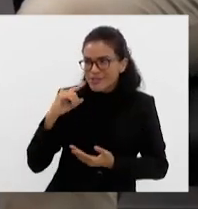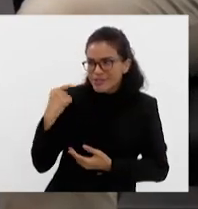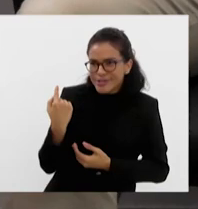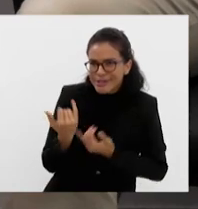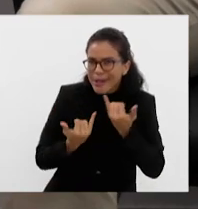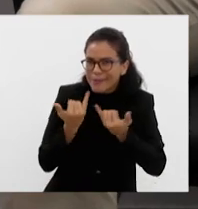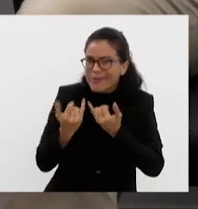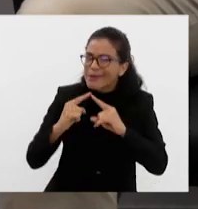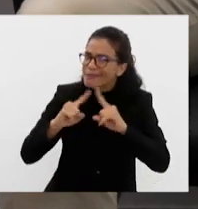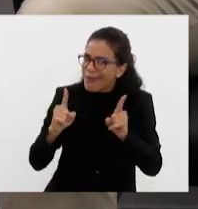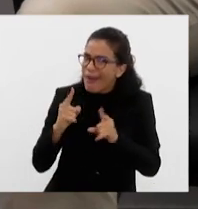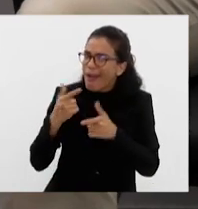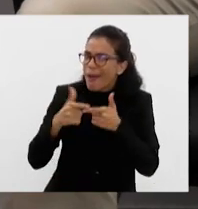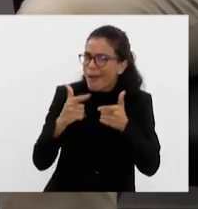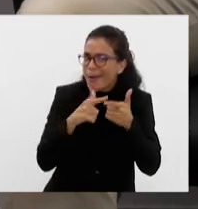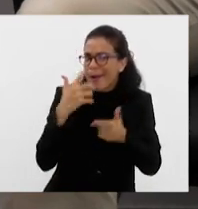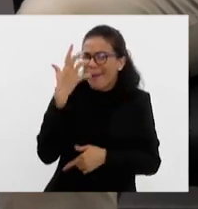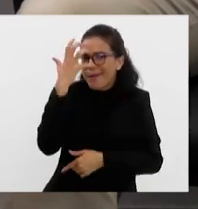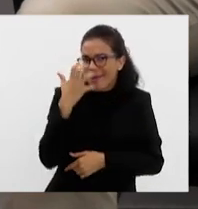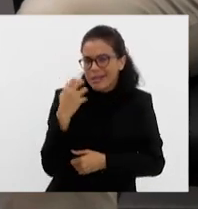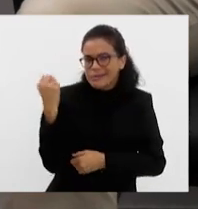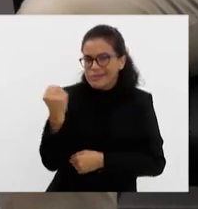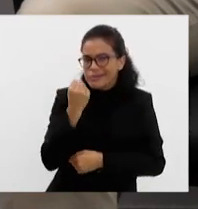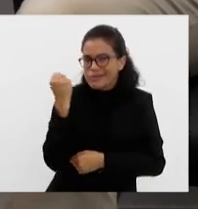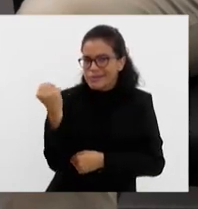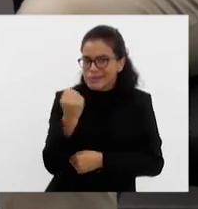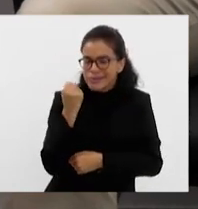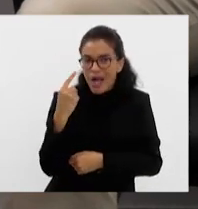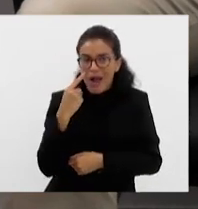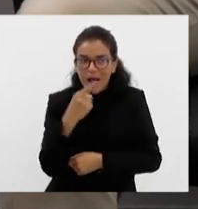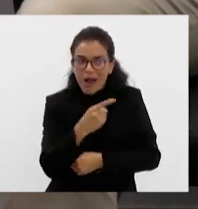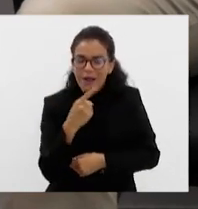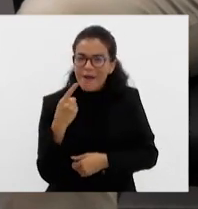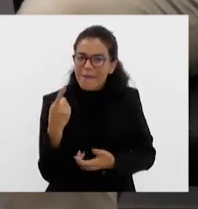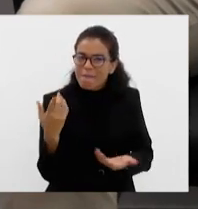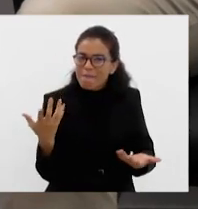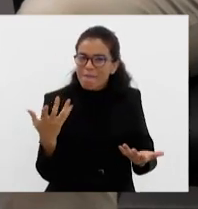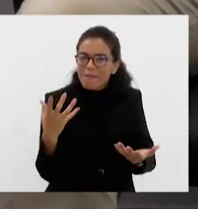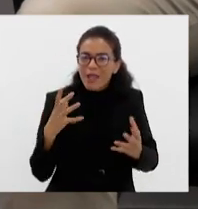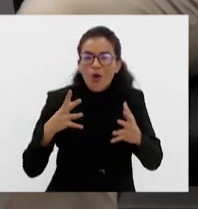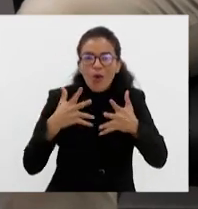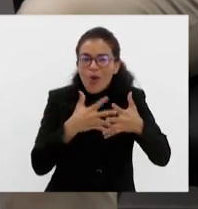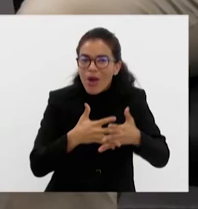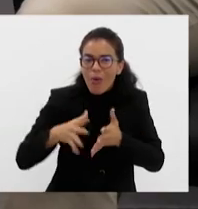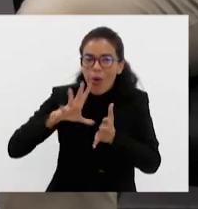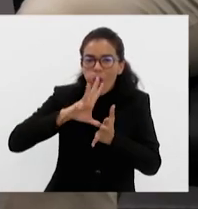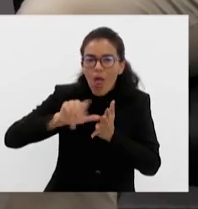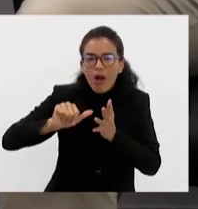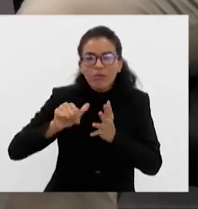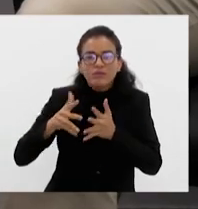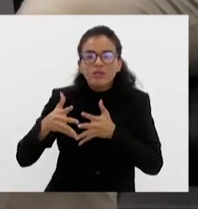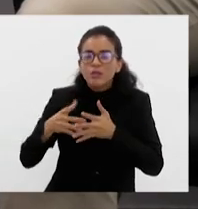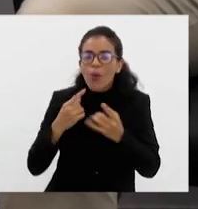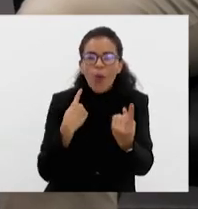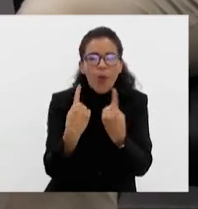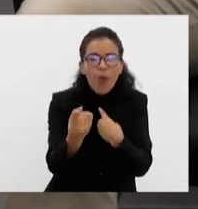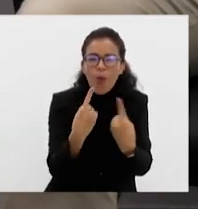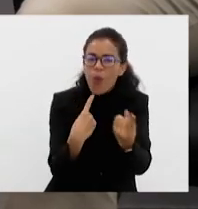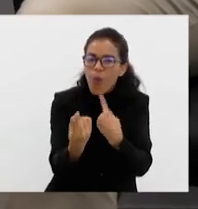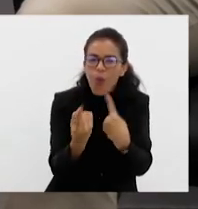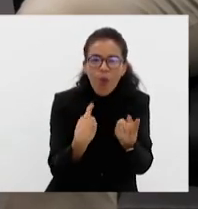problema seríssimo, mas não é para resolver com essa simplicidade. Esse caminhão roubado ficou transitando na Dutra.